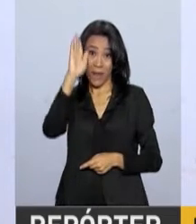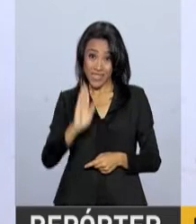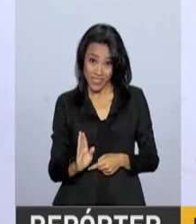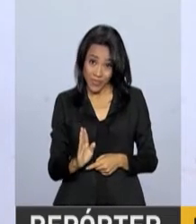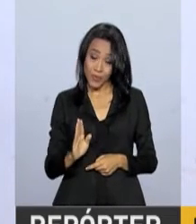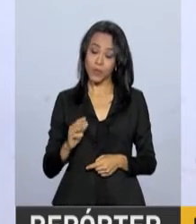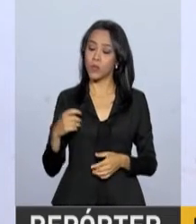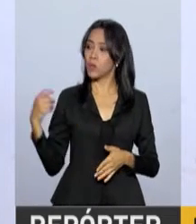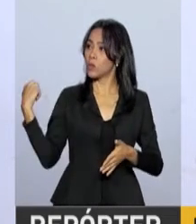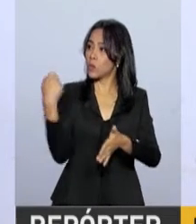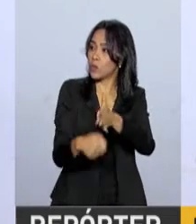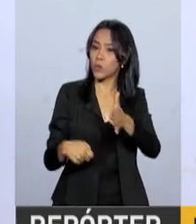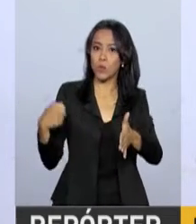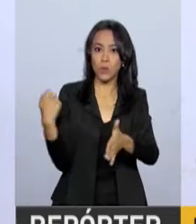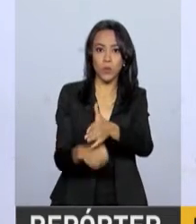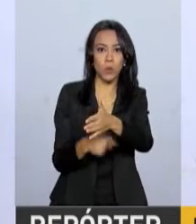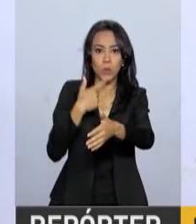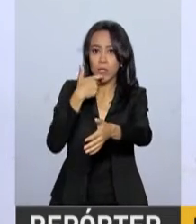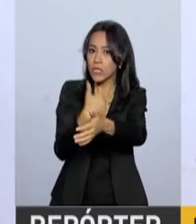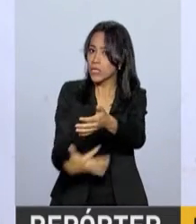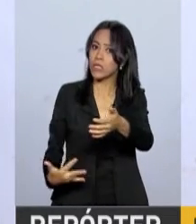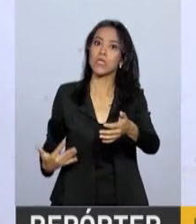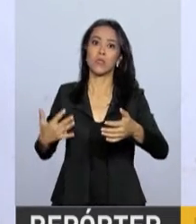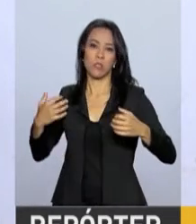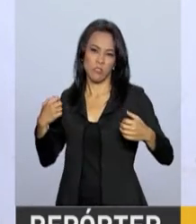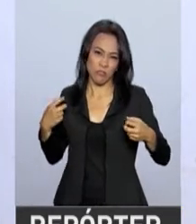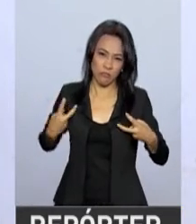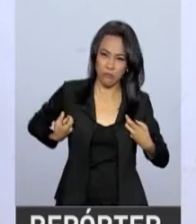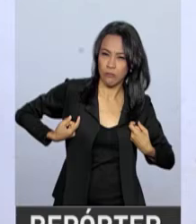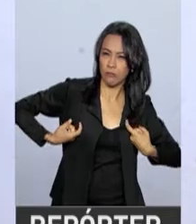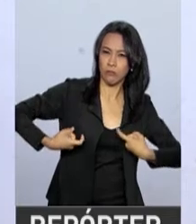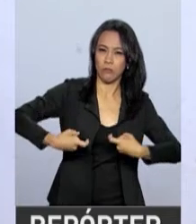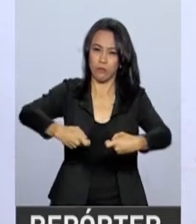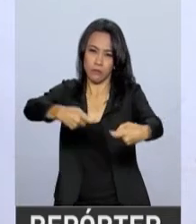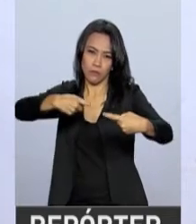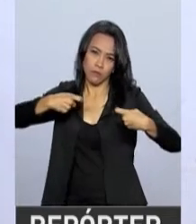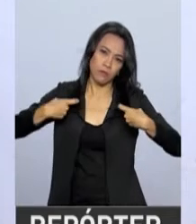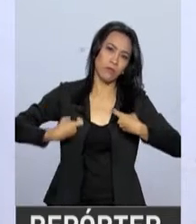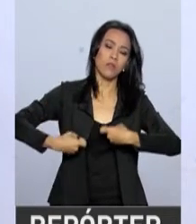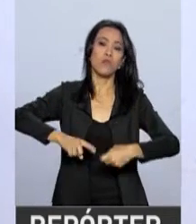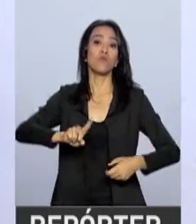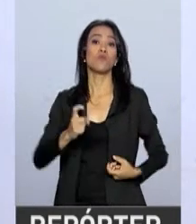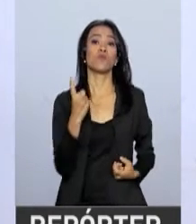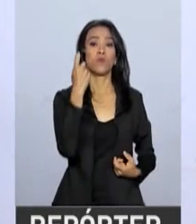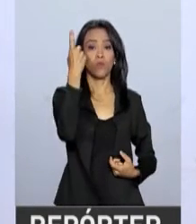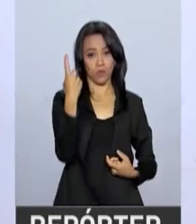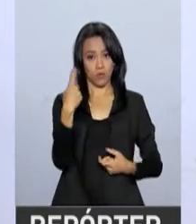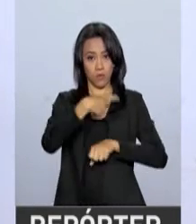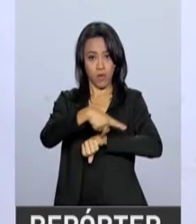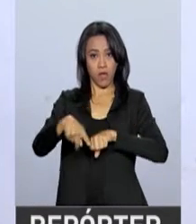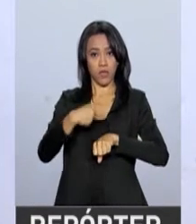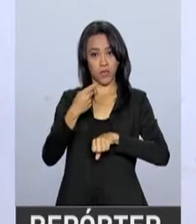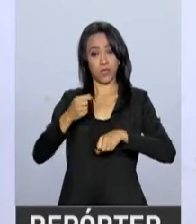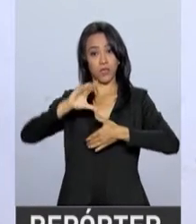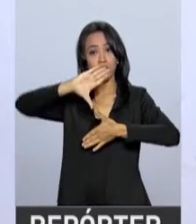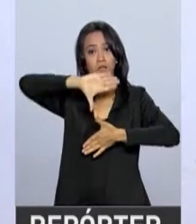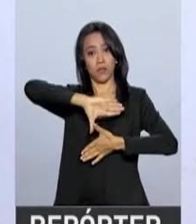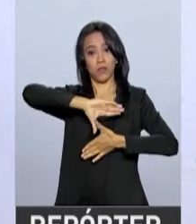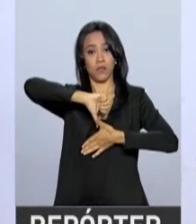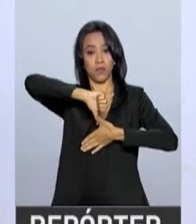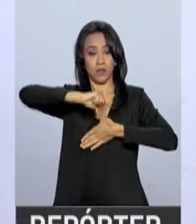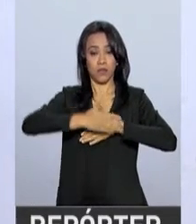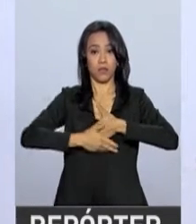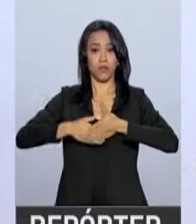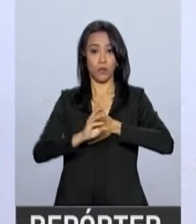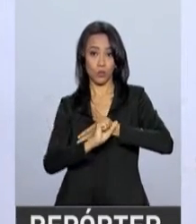honra. Estava entre os aliados, sendo o único país da América do Sul a enviar combatentes